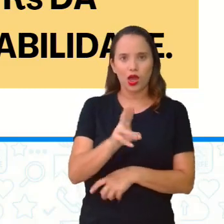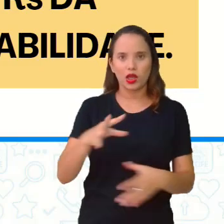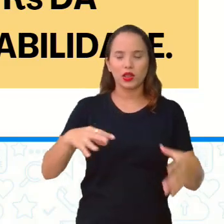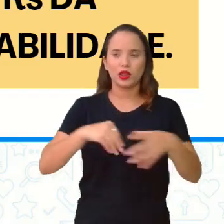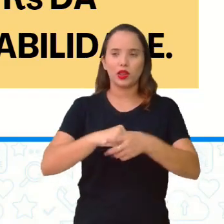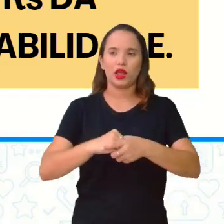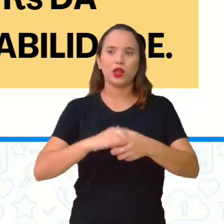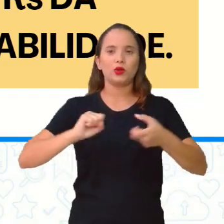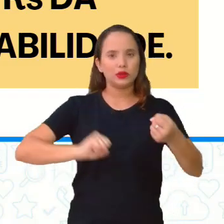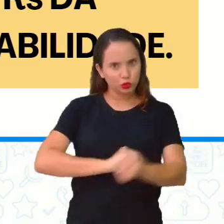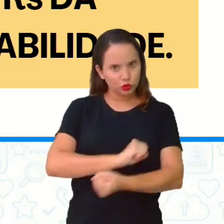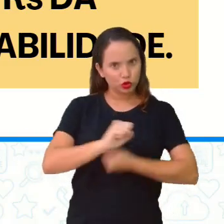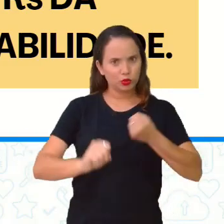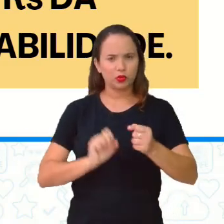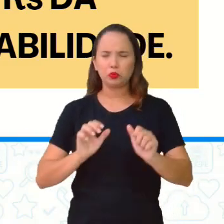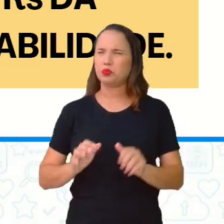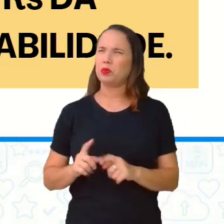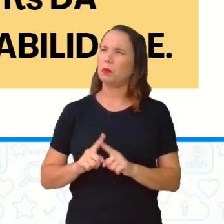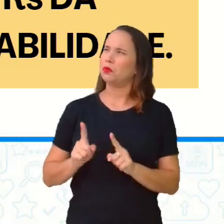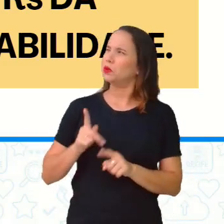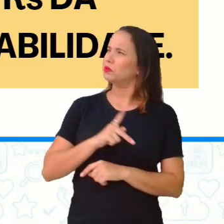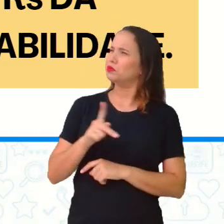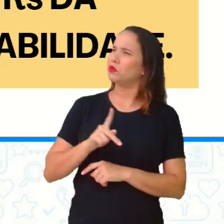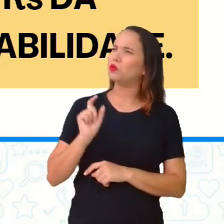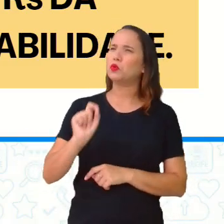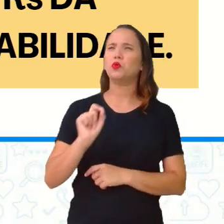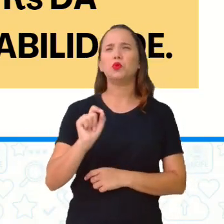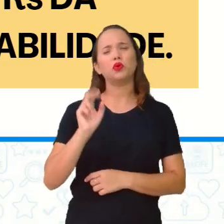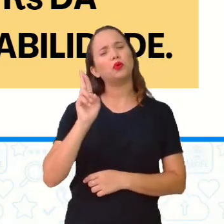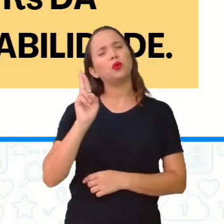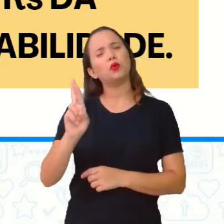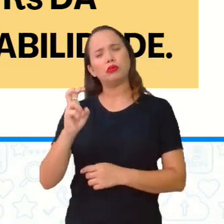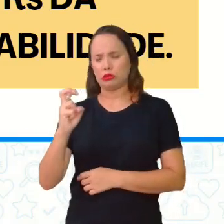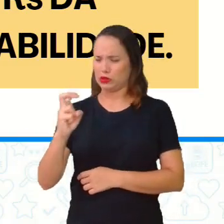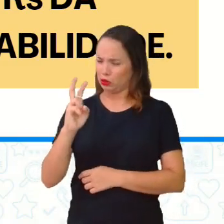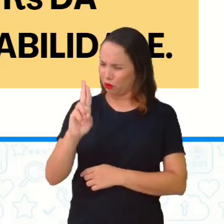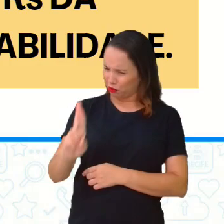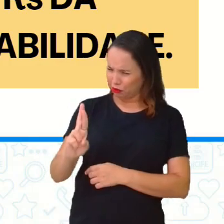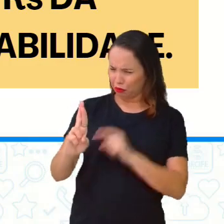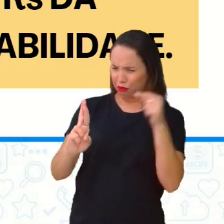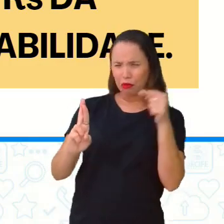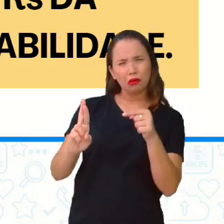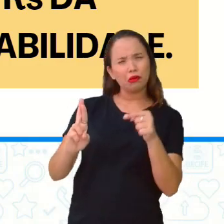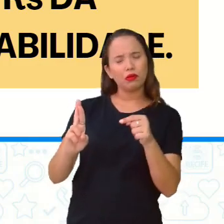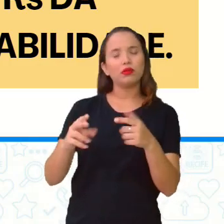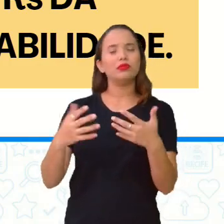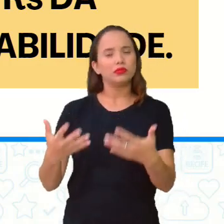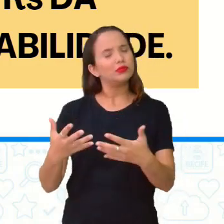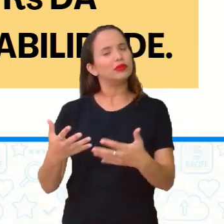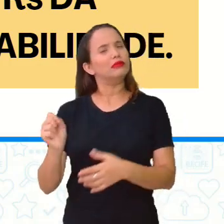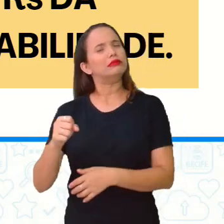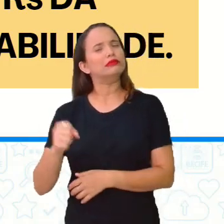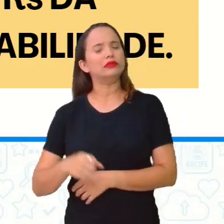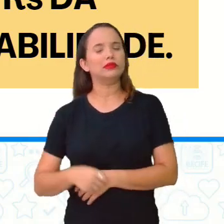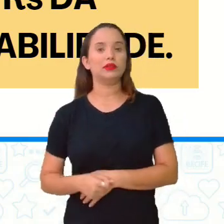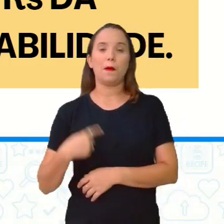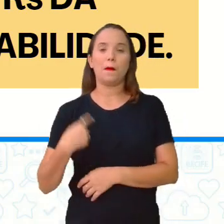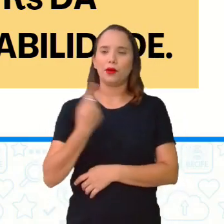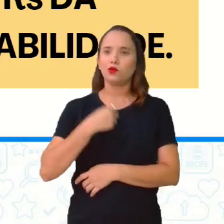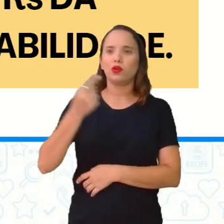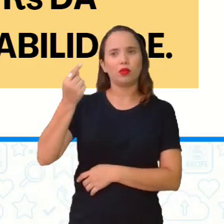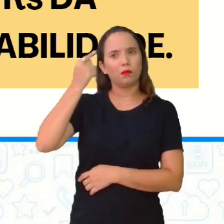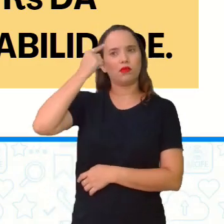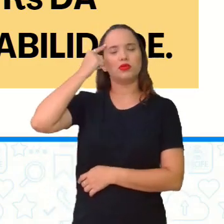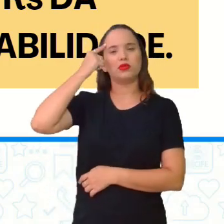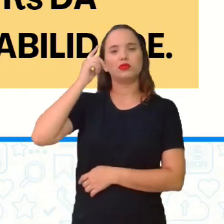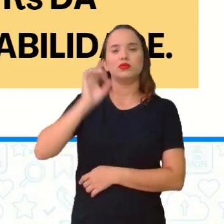são esses, professora Mauriceia? Para que a gente possa manter aí o nosso planeta de forma saudável, sem